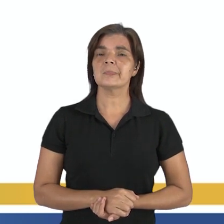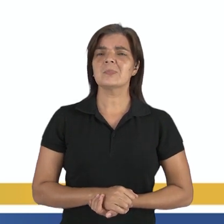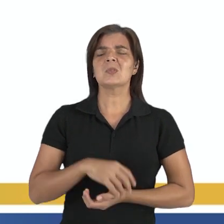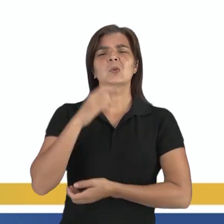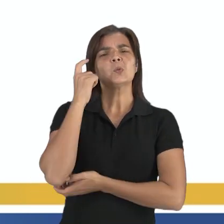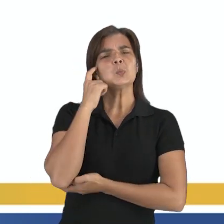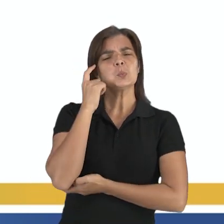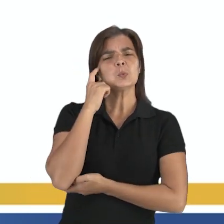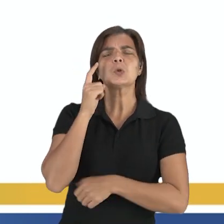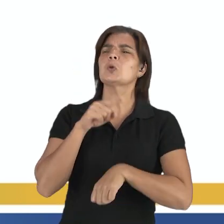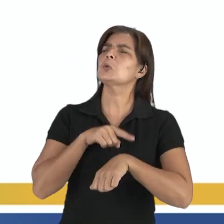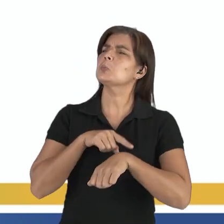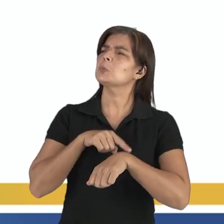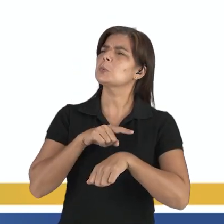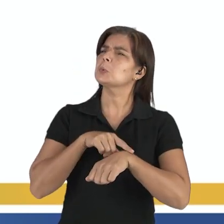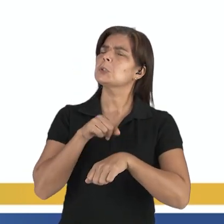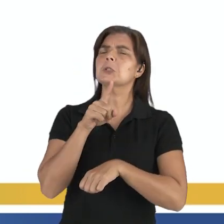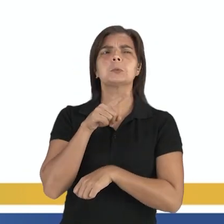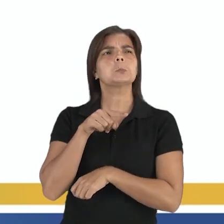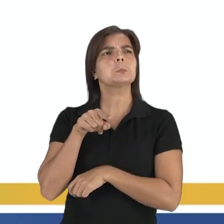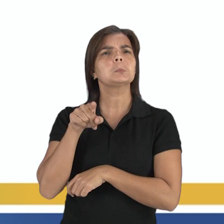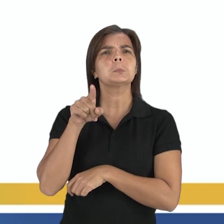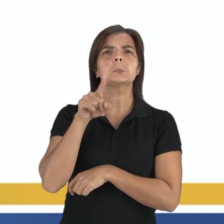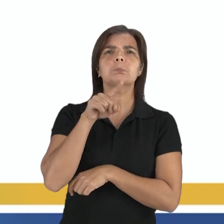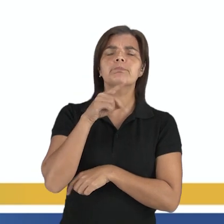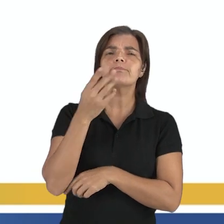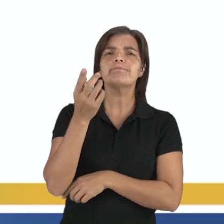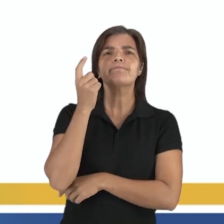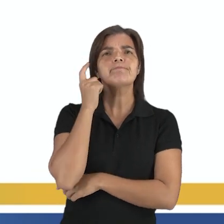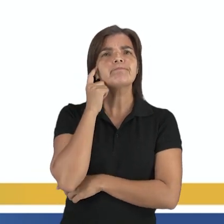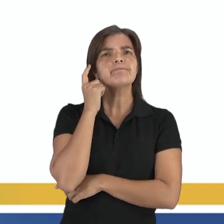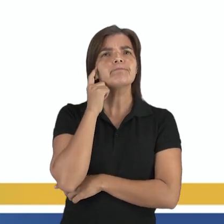Por onde será que o tempo passa?